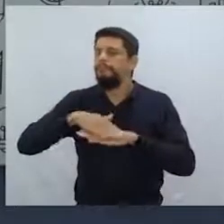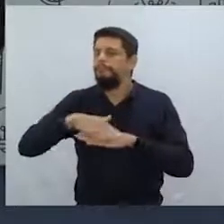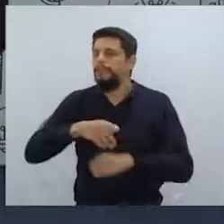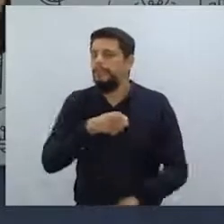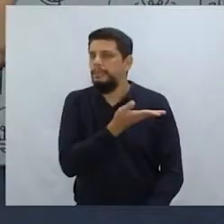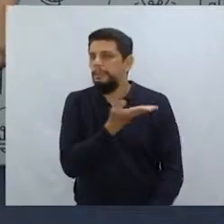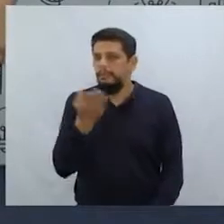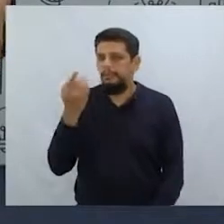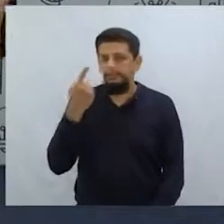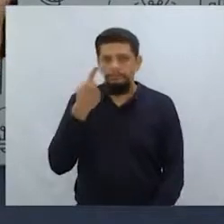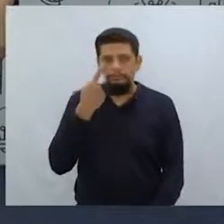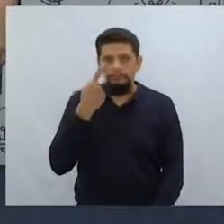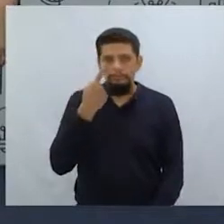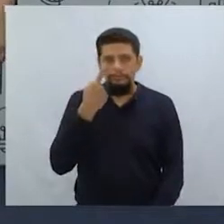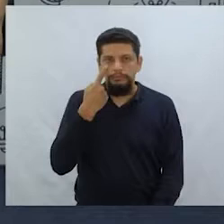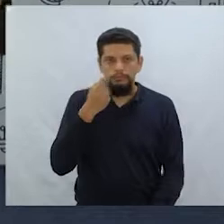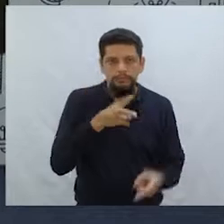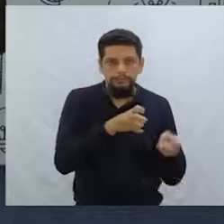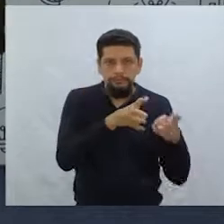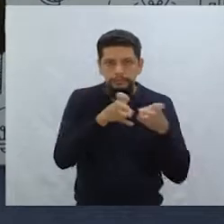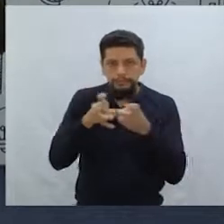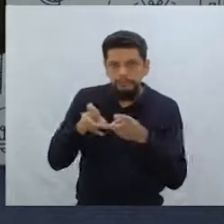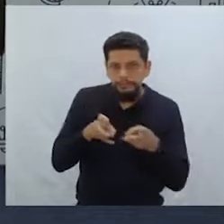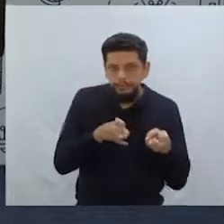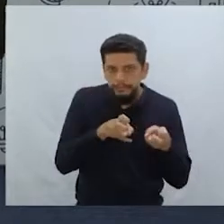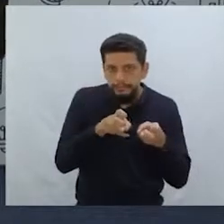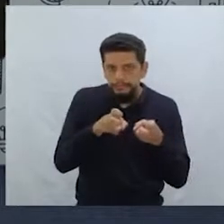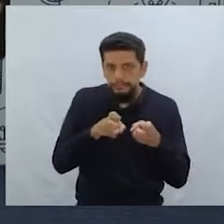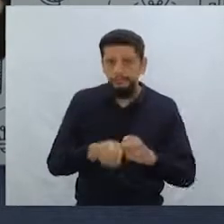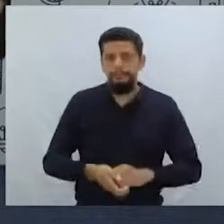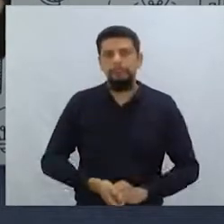aqui. Vocês conseguem observar?